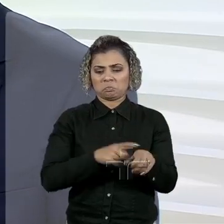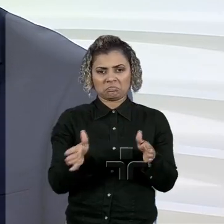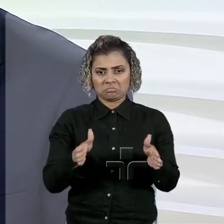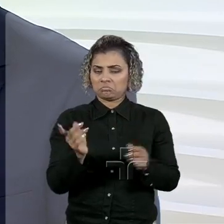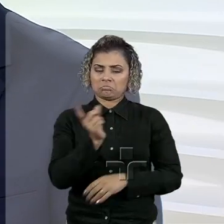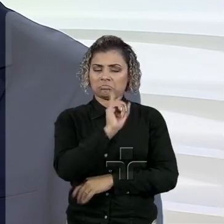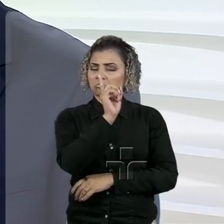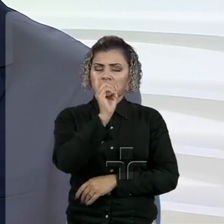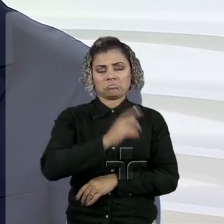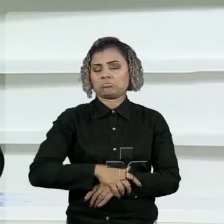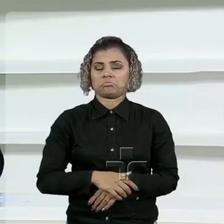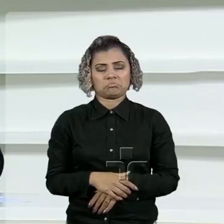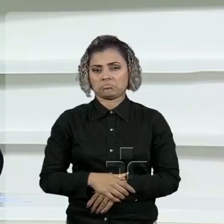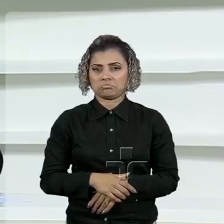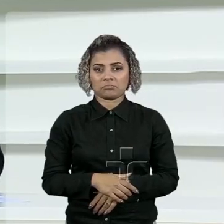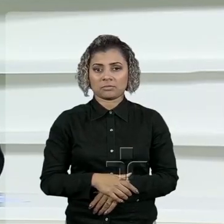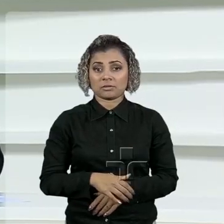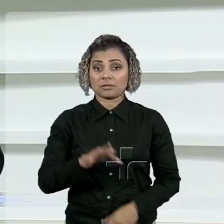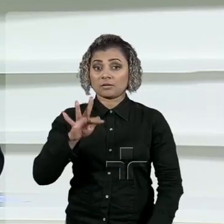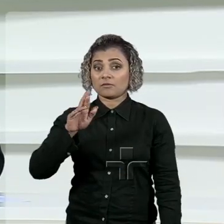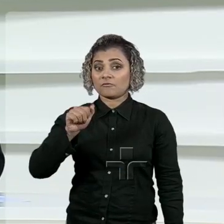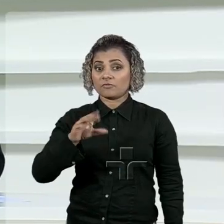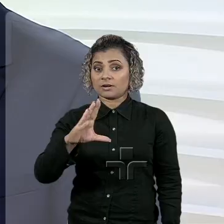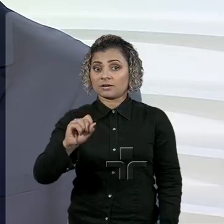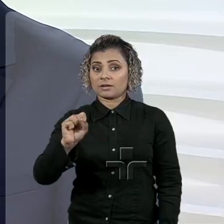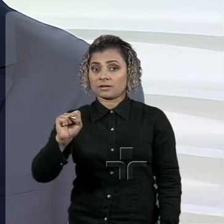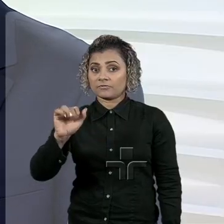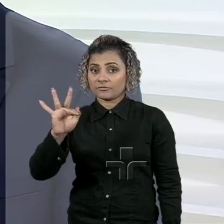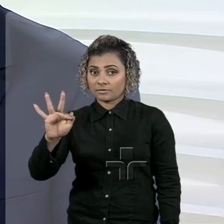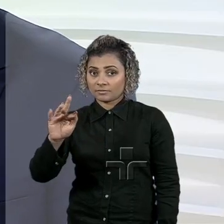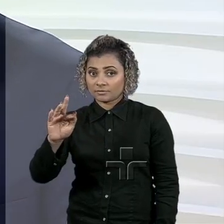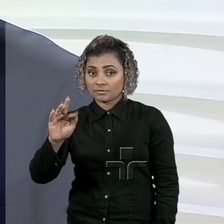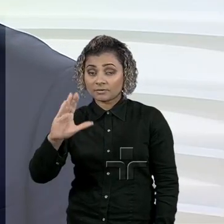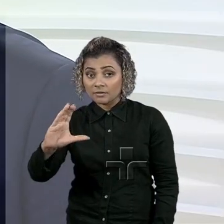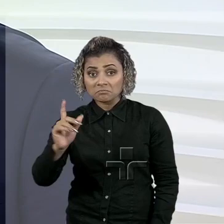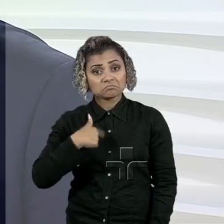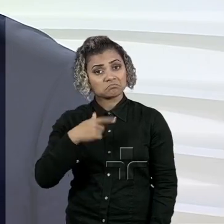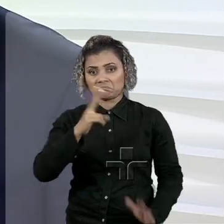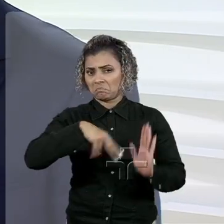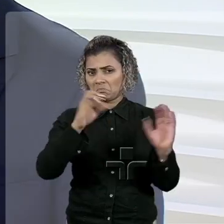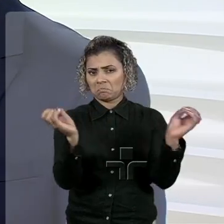não. Franz Kafka? Não tenho